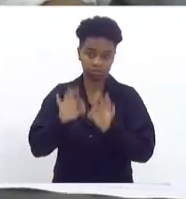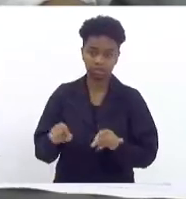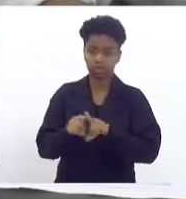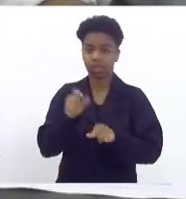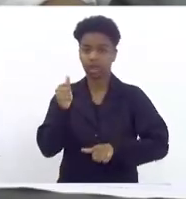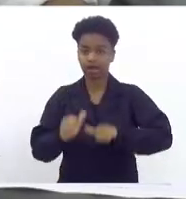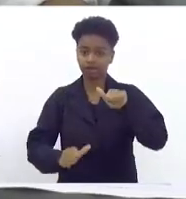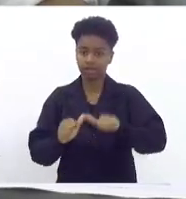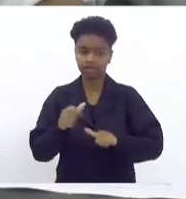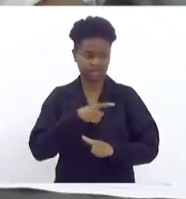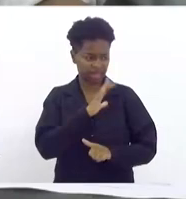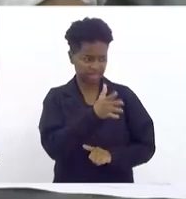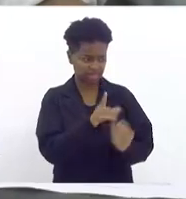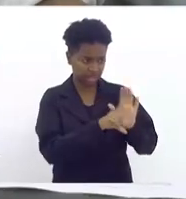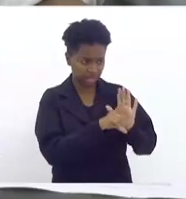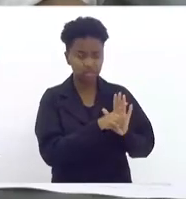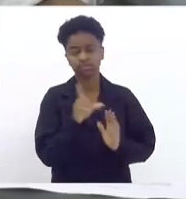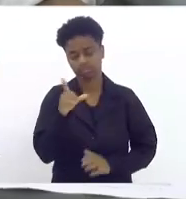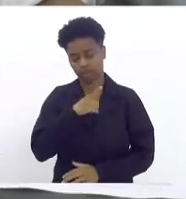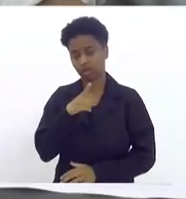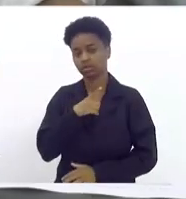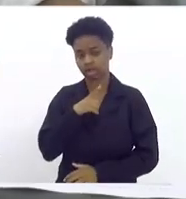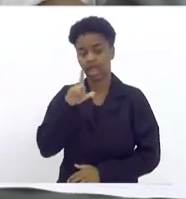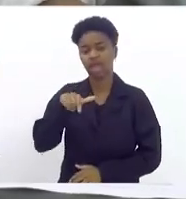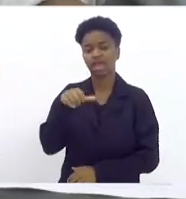virou então, lei, deputado Lula? É lei. É a